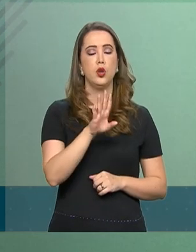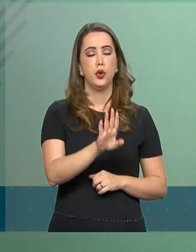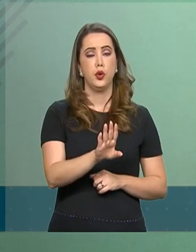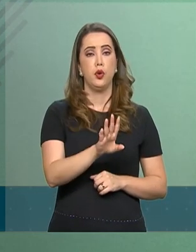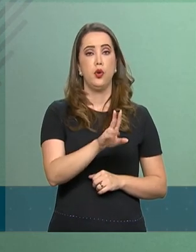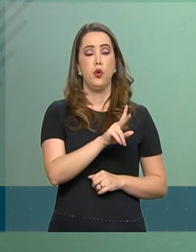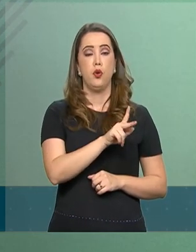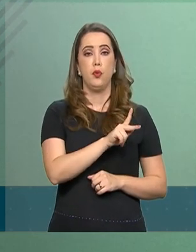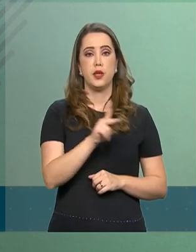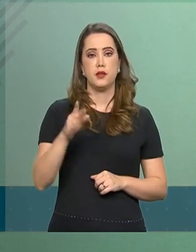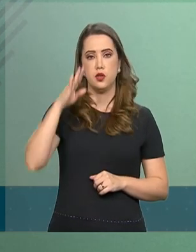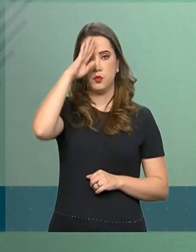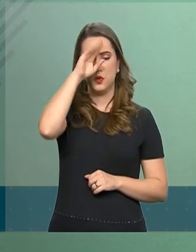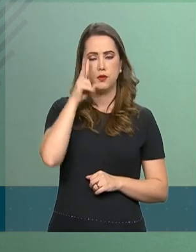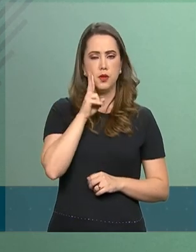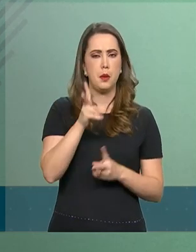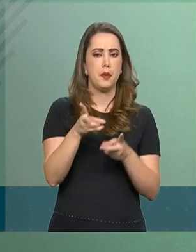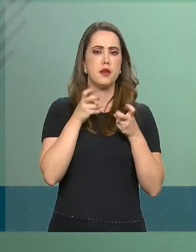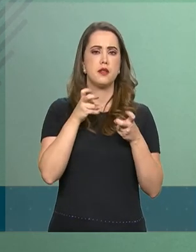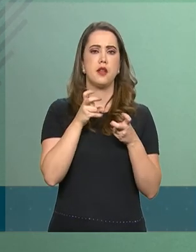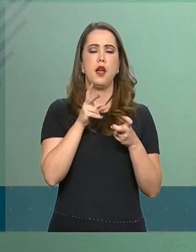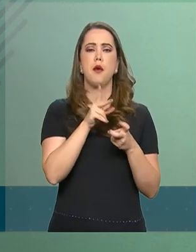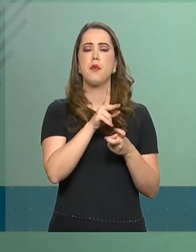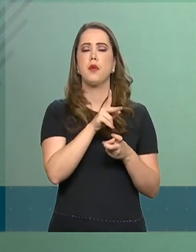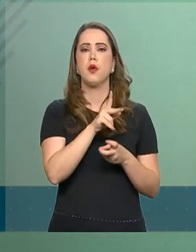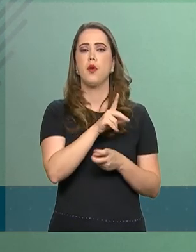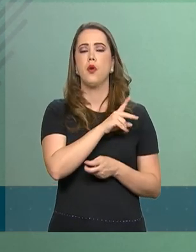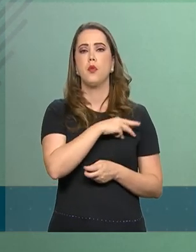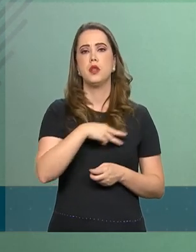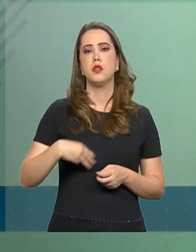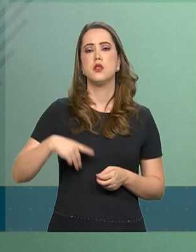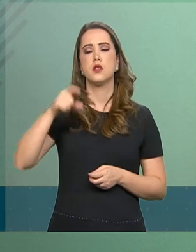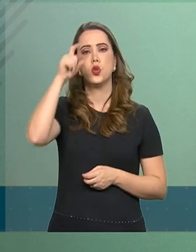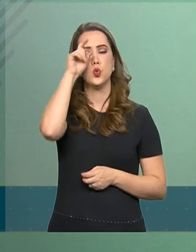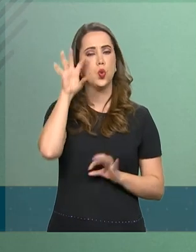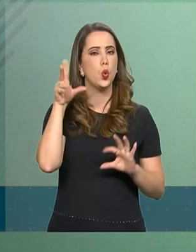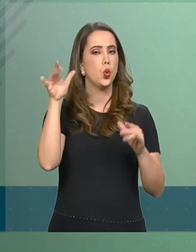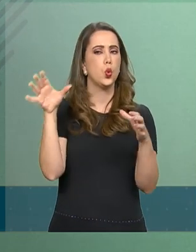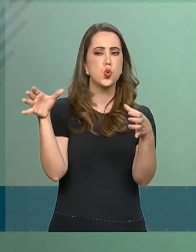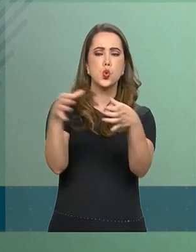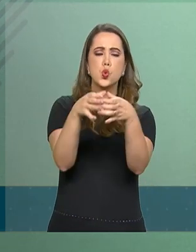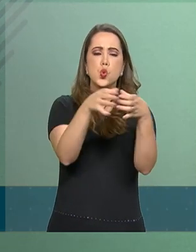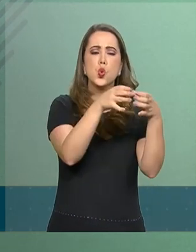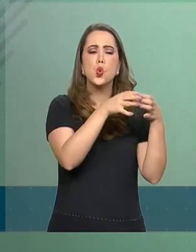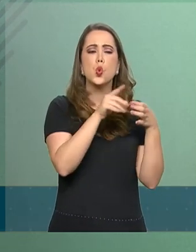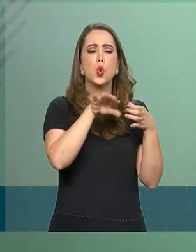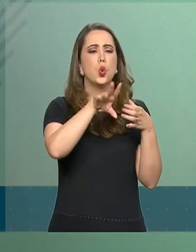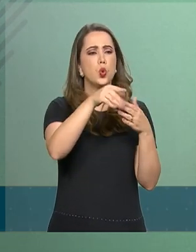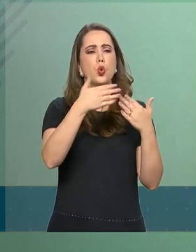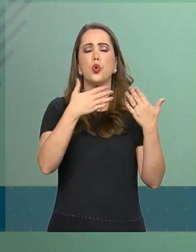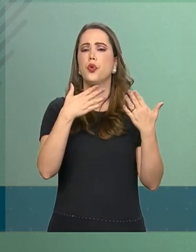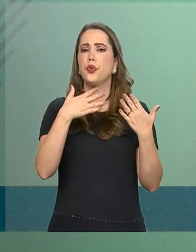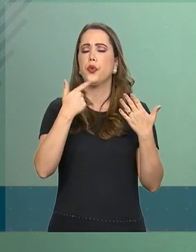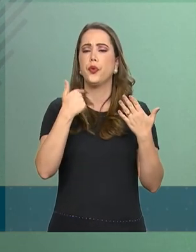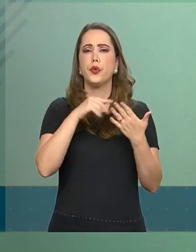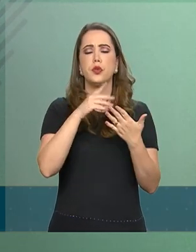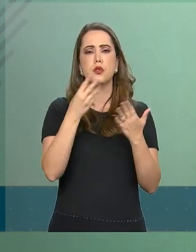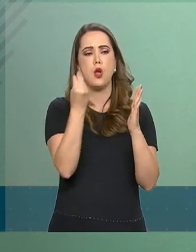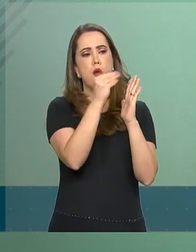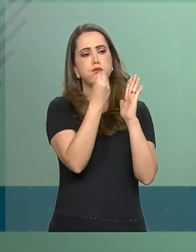com todas as condições morais e éticas profissionais intelectuais de